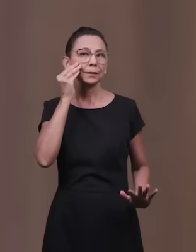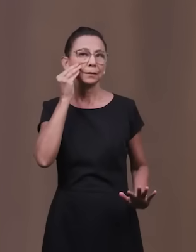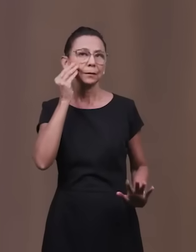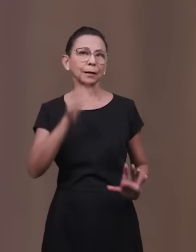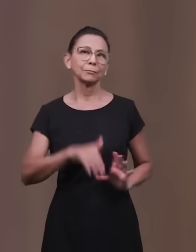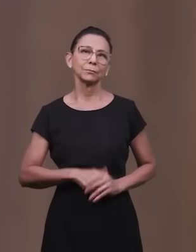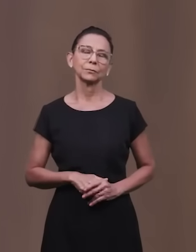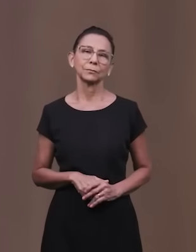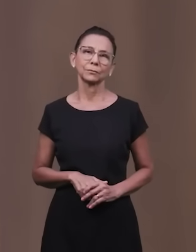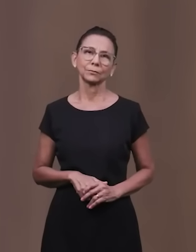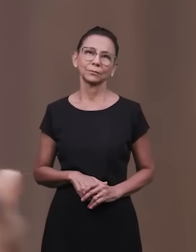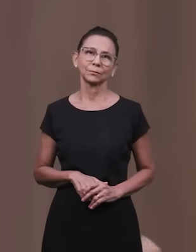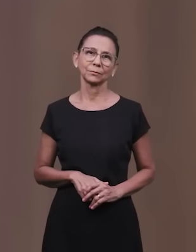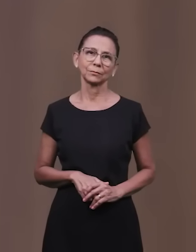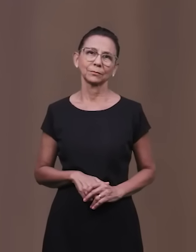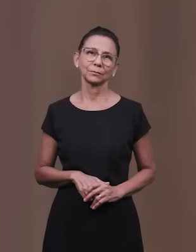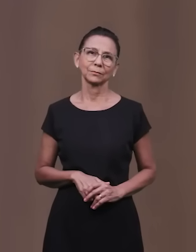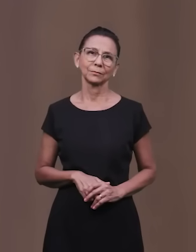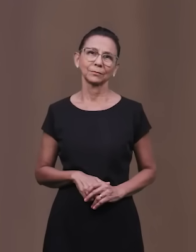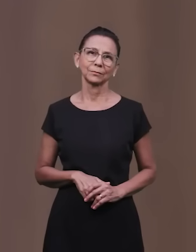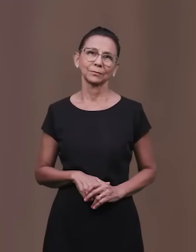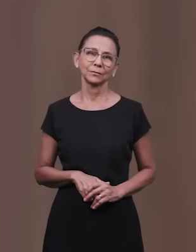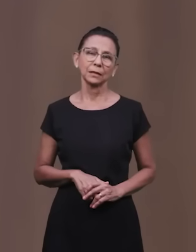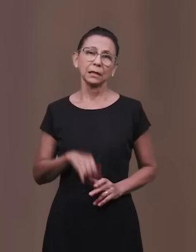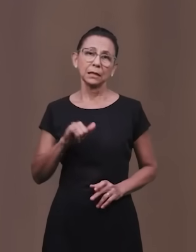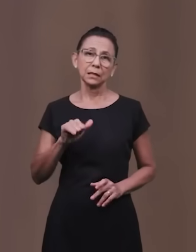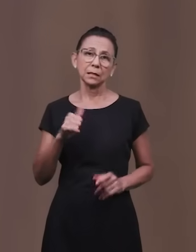mudar, pode mudar.